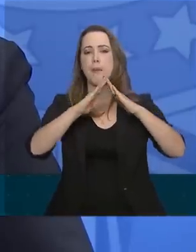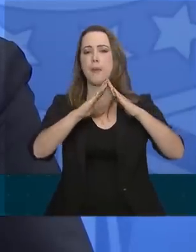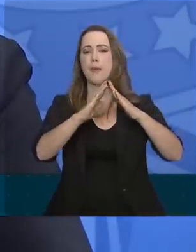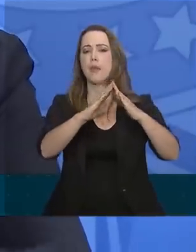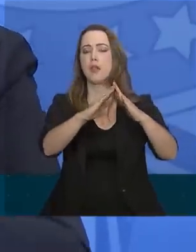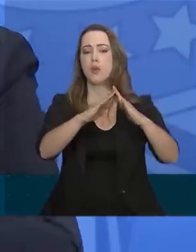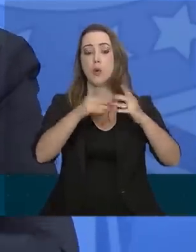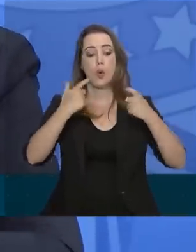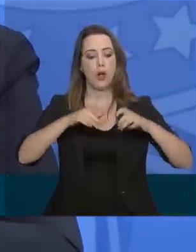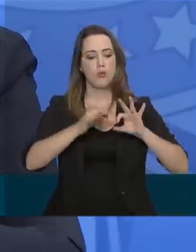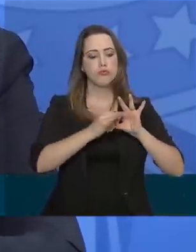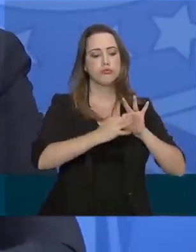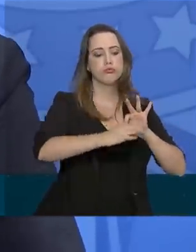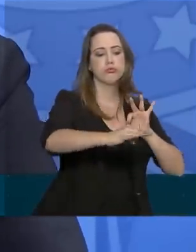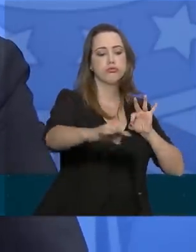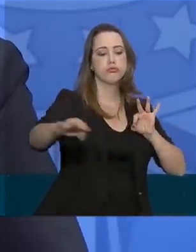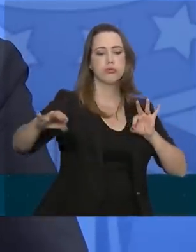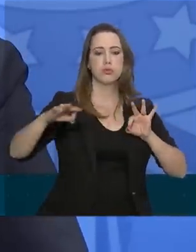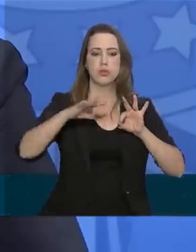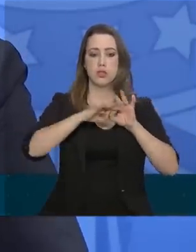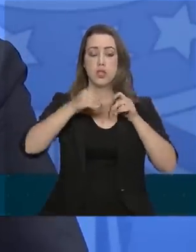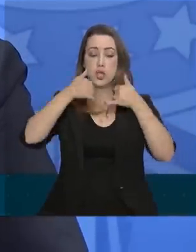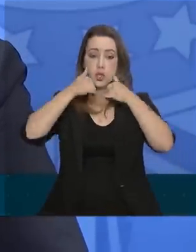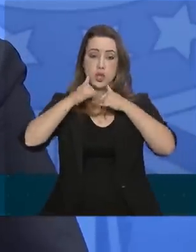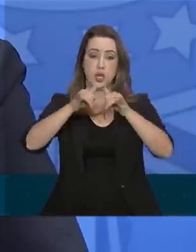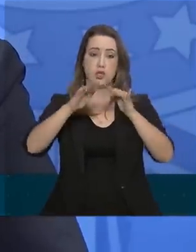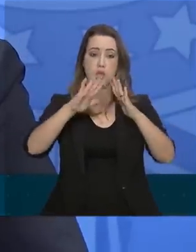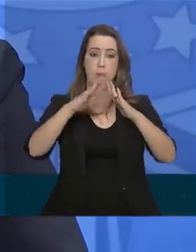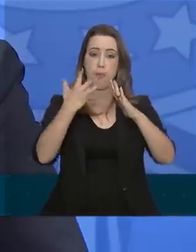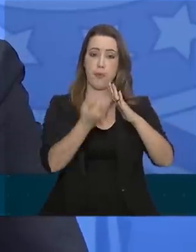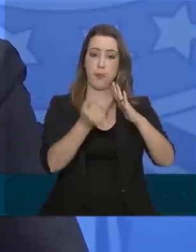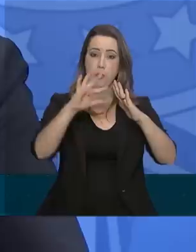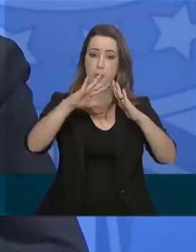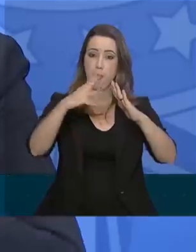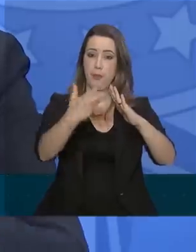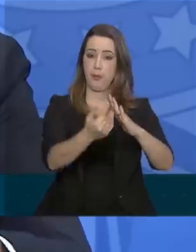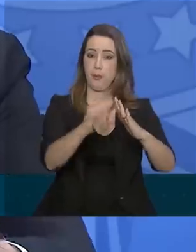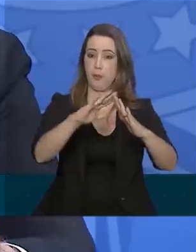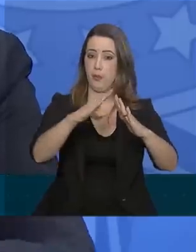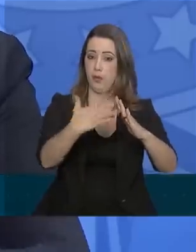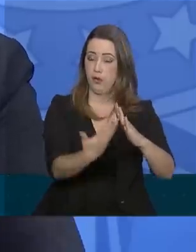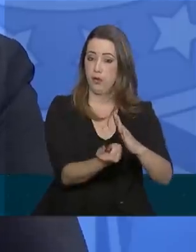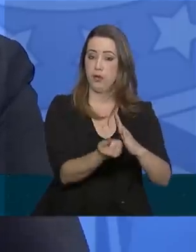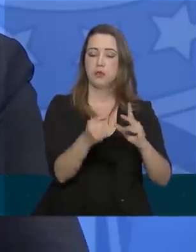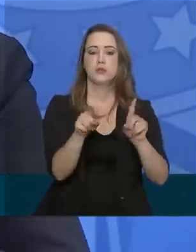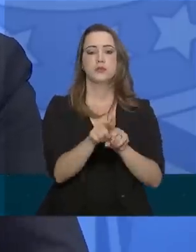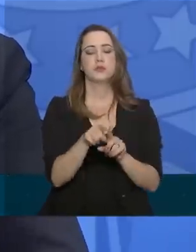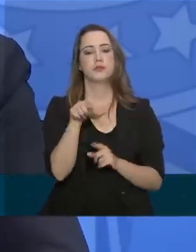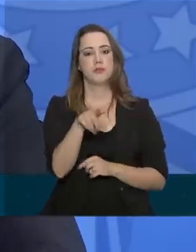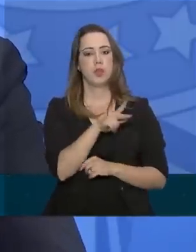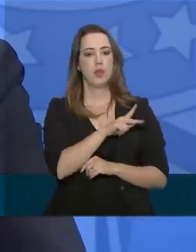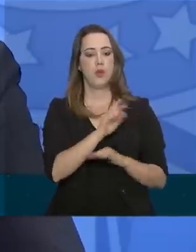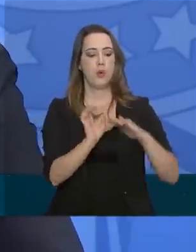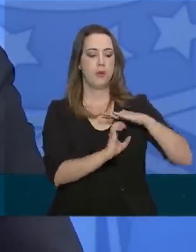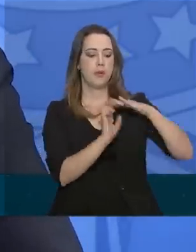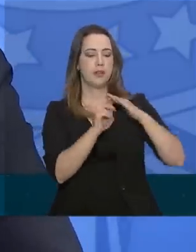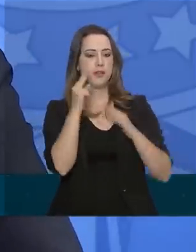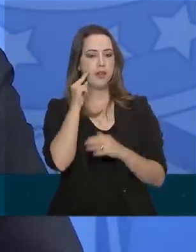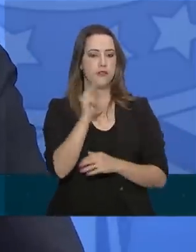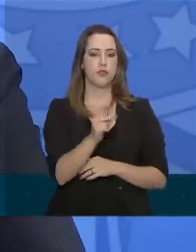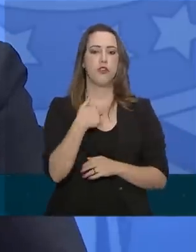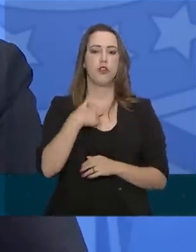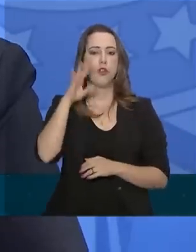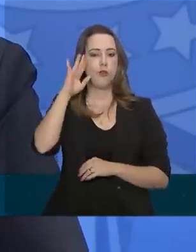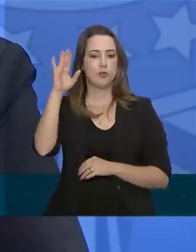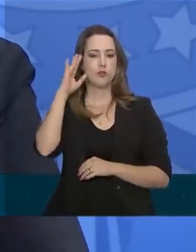fotovoltaicas o teve agora também hoje empresário falando comigo que ele já o detectar que eu tenho um sonho transformar a baía de